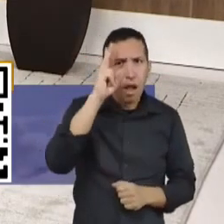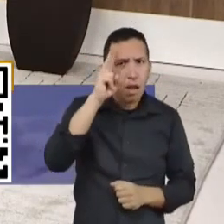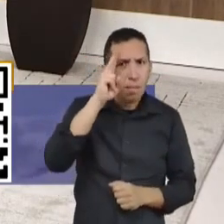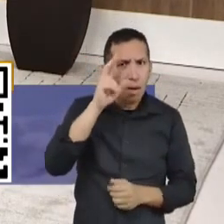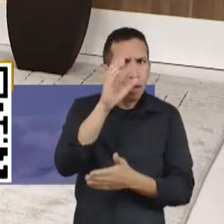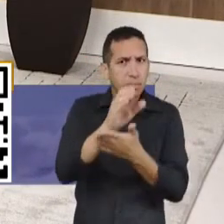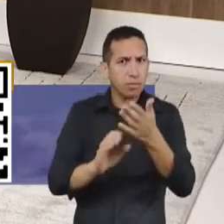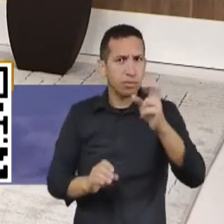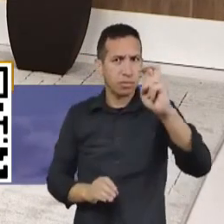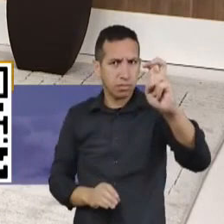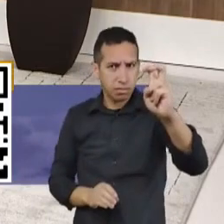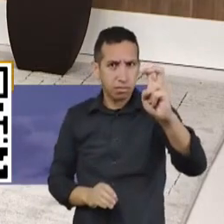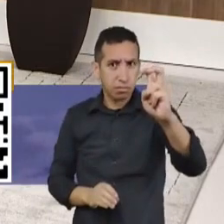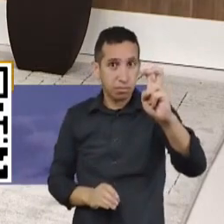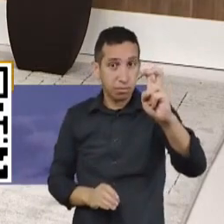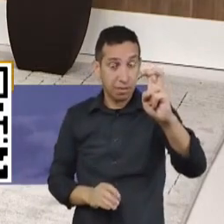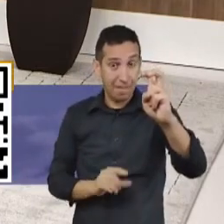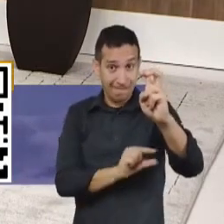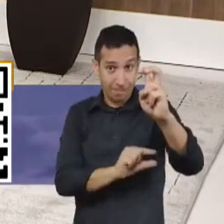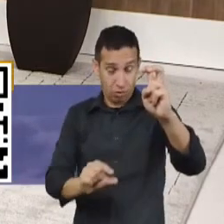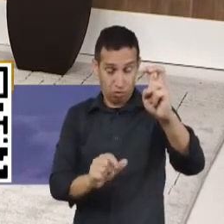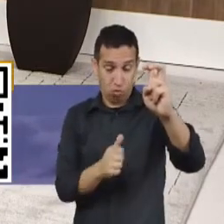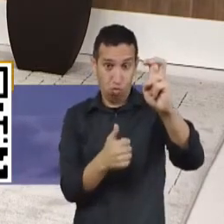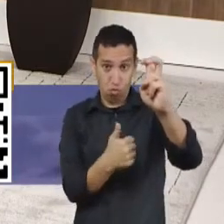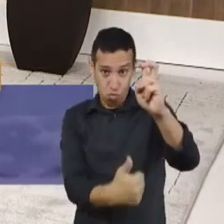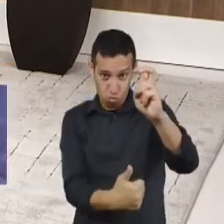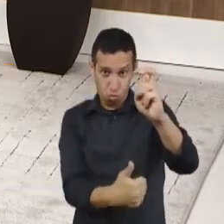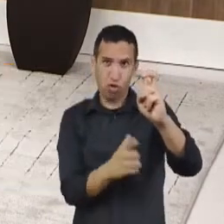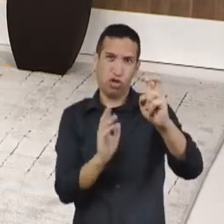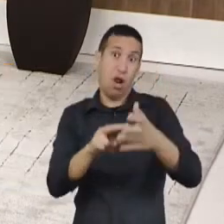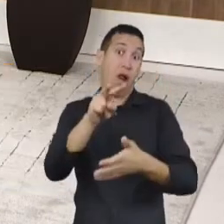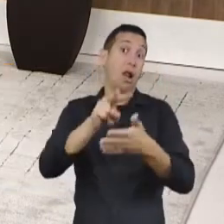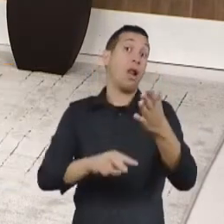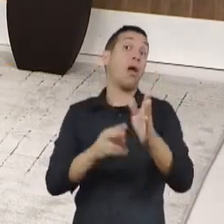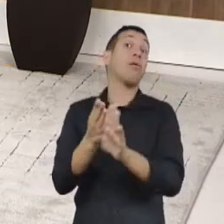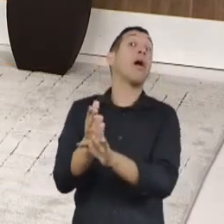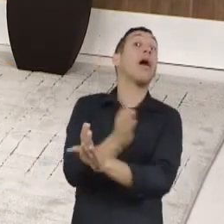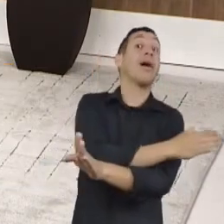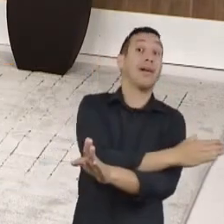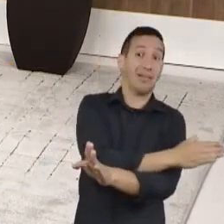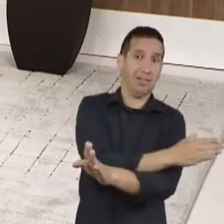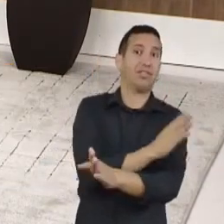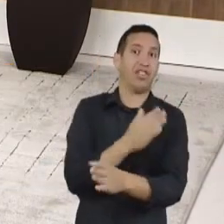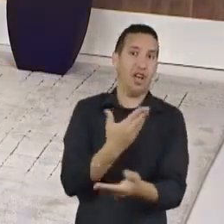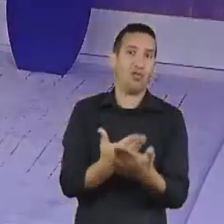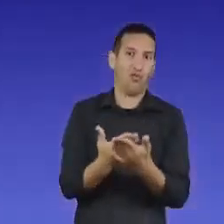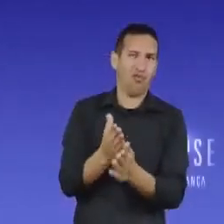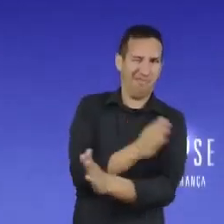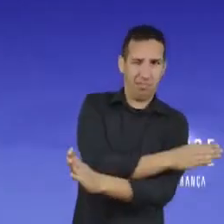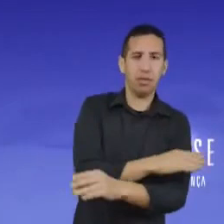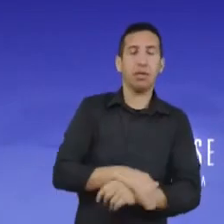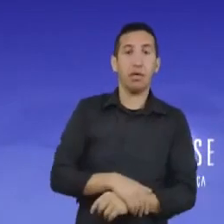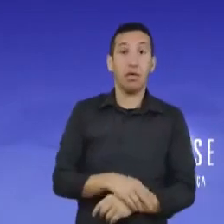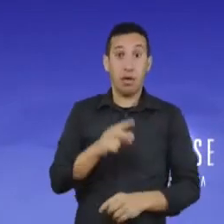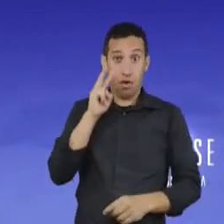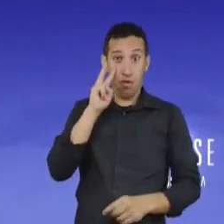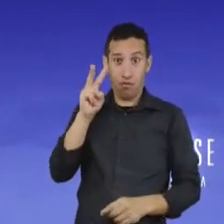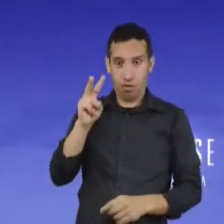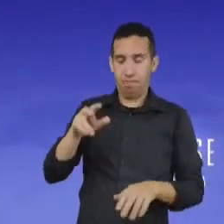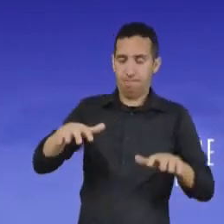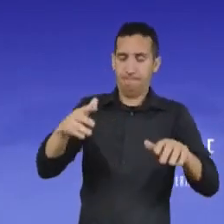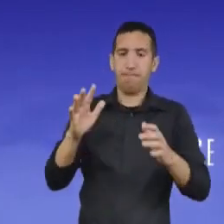relembrar comigo Apocalipse 5 Versículo número um que a gente já leu aqui em classes passadas diz assim